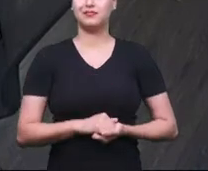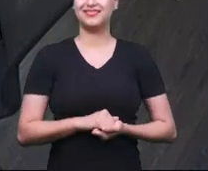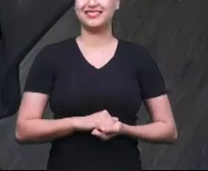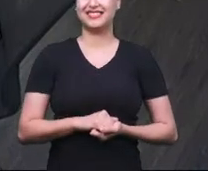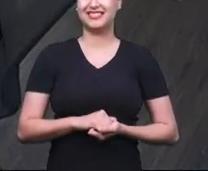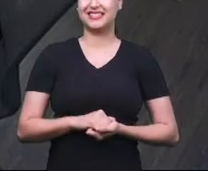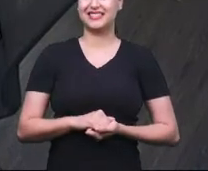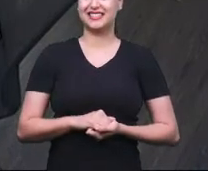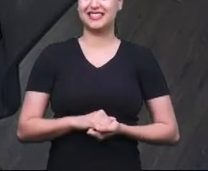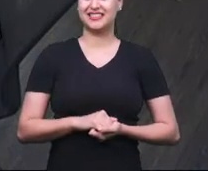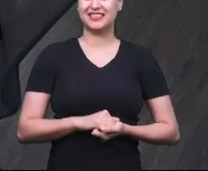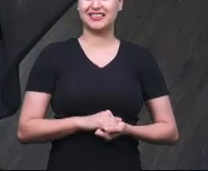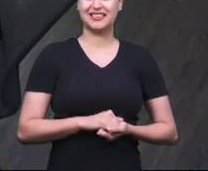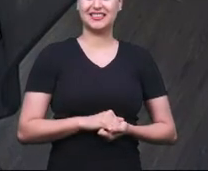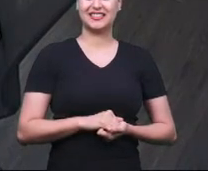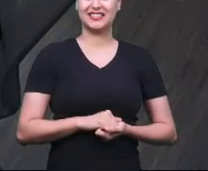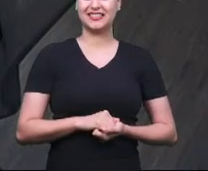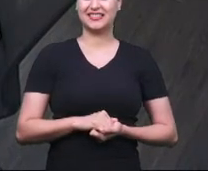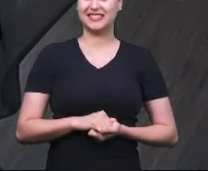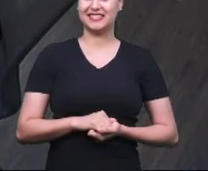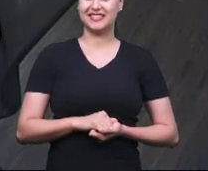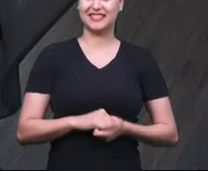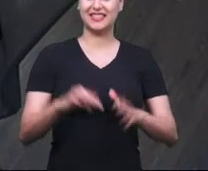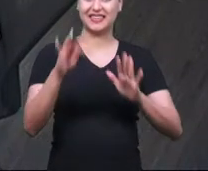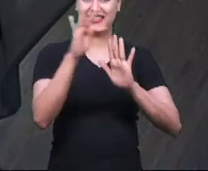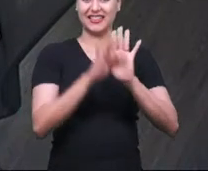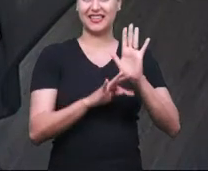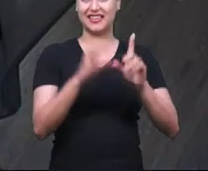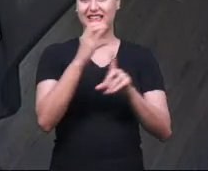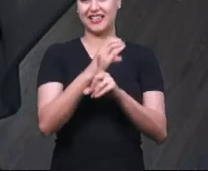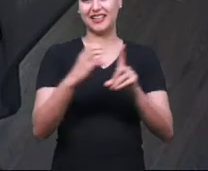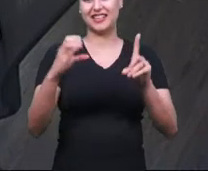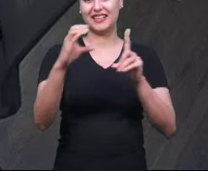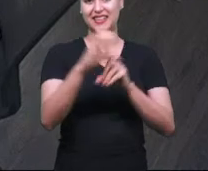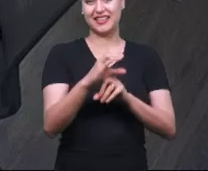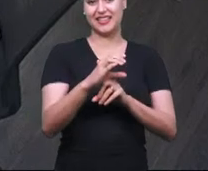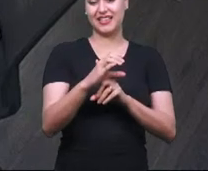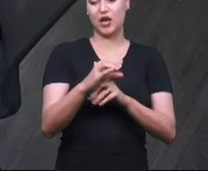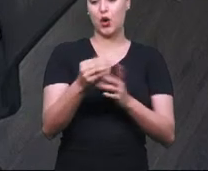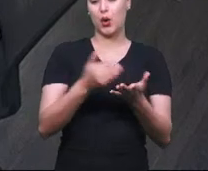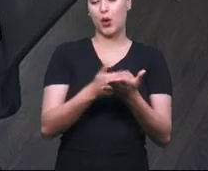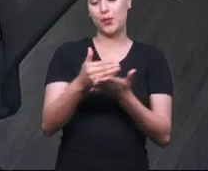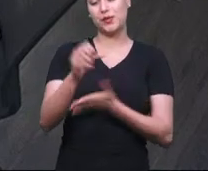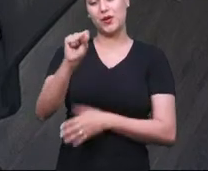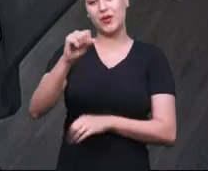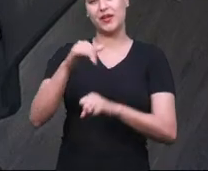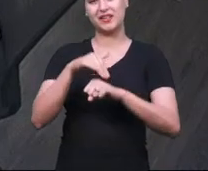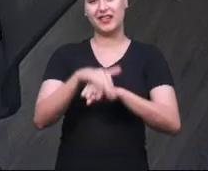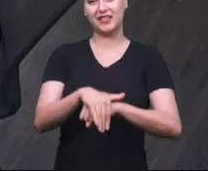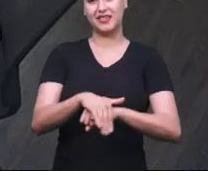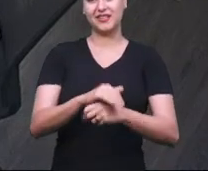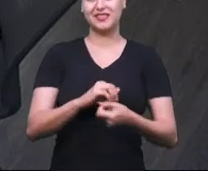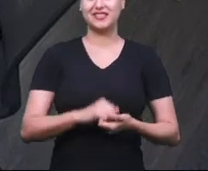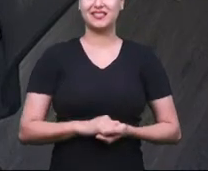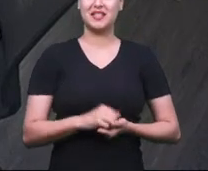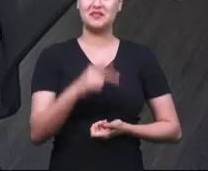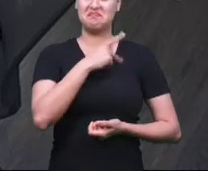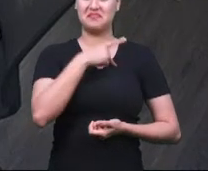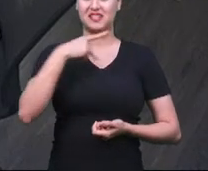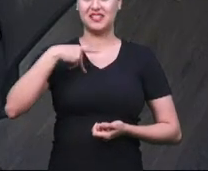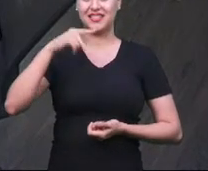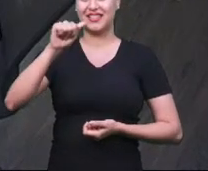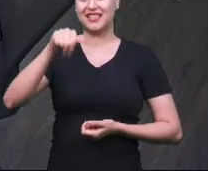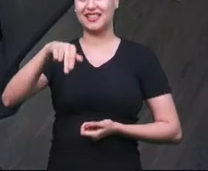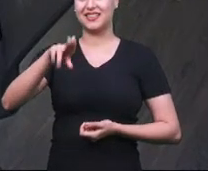1 a 4. Então esse é o texto para o culto que vai começar às 20 horas. O pastor Antônio Carlos